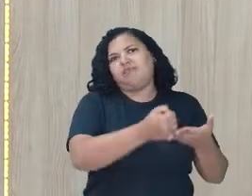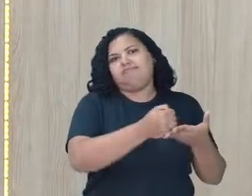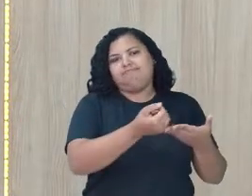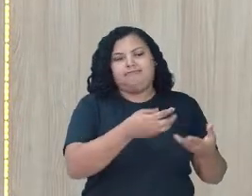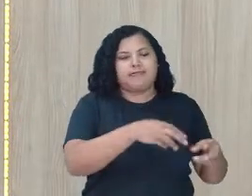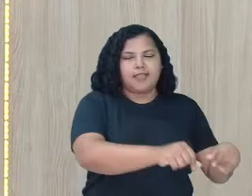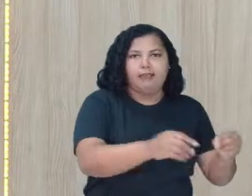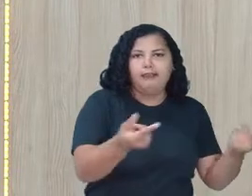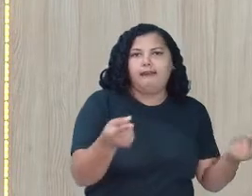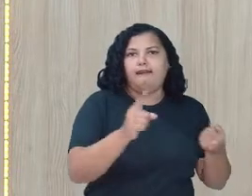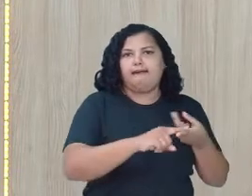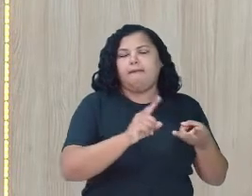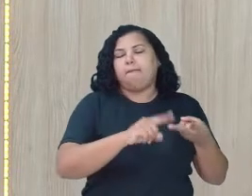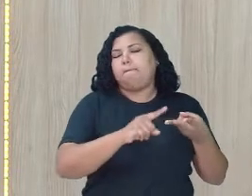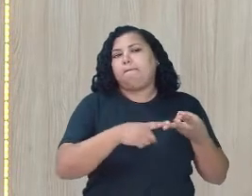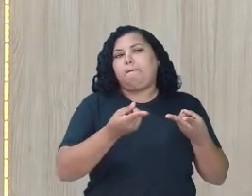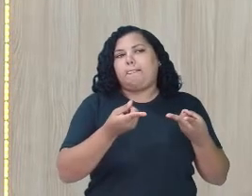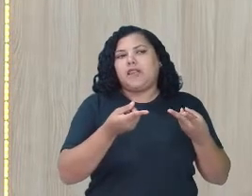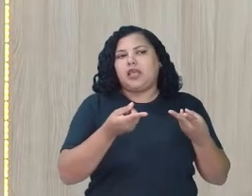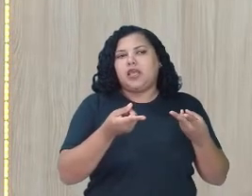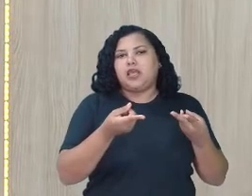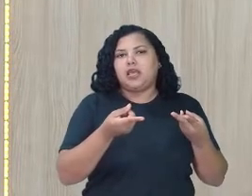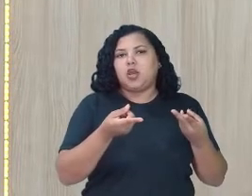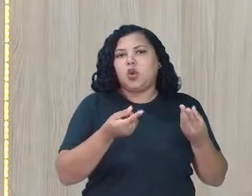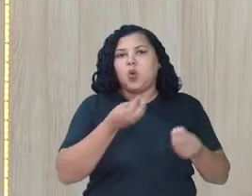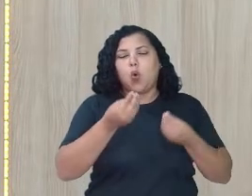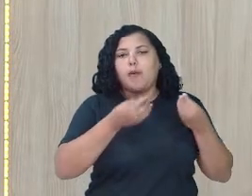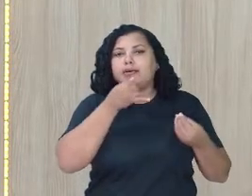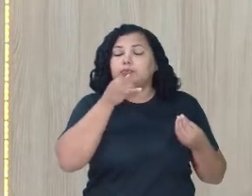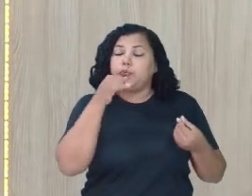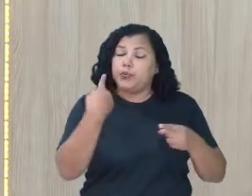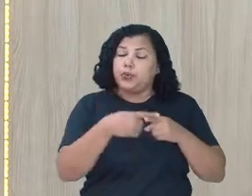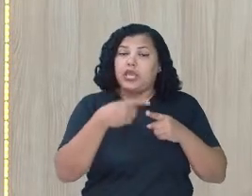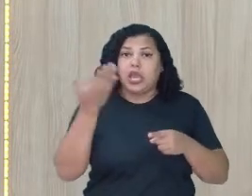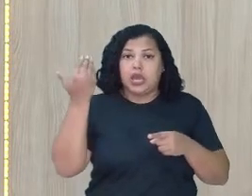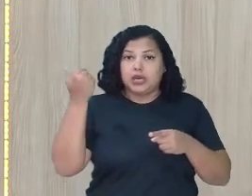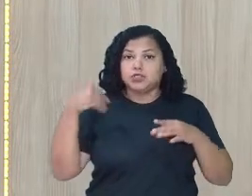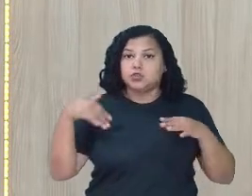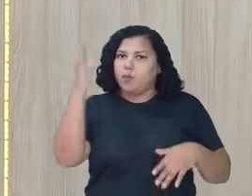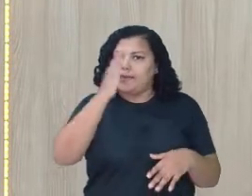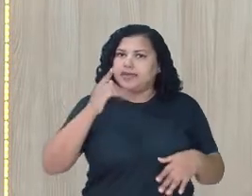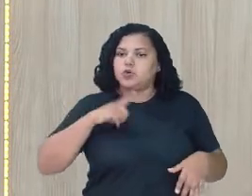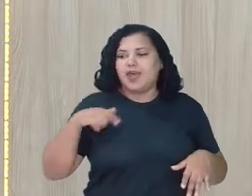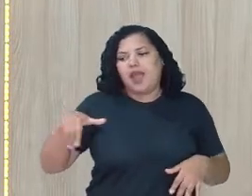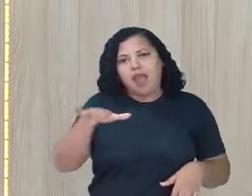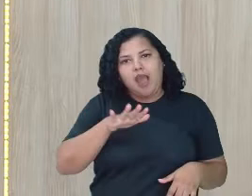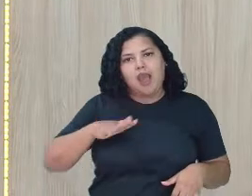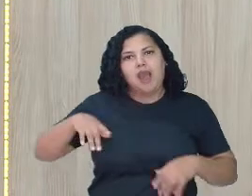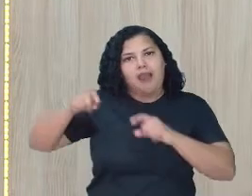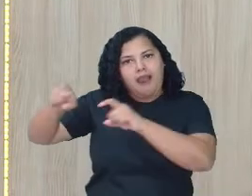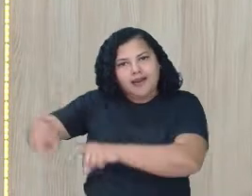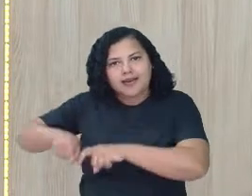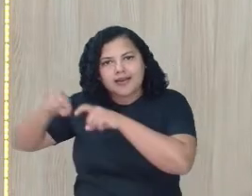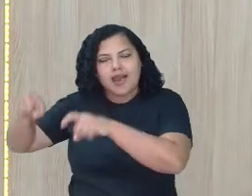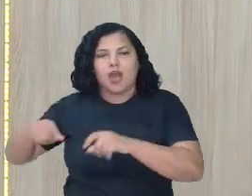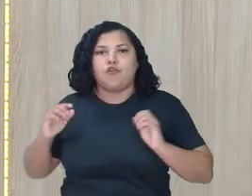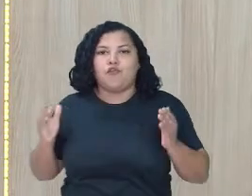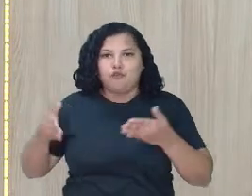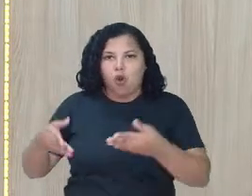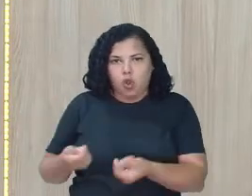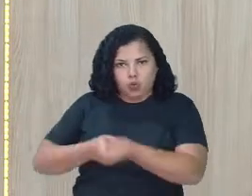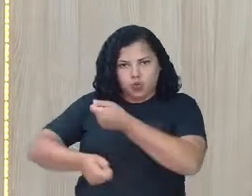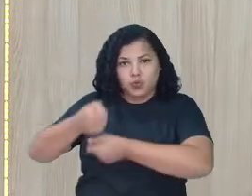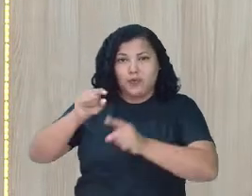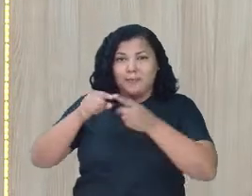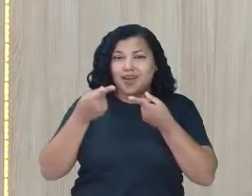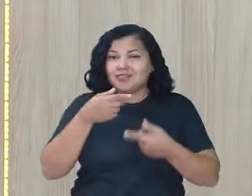vida, porque o país naquele período ele era um país agrário, né? Então eles precisariam ter condições de vida e eles